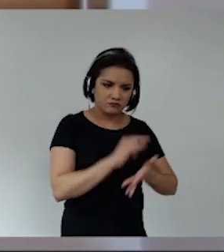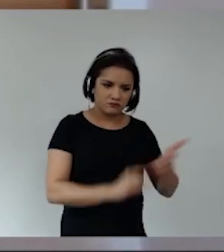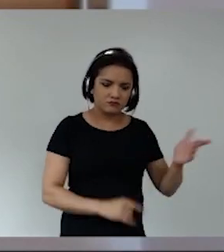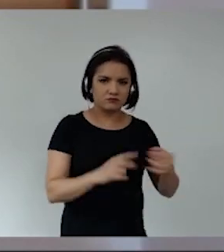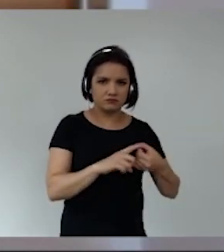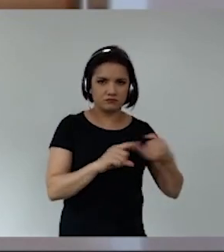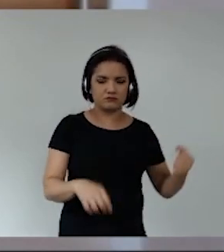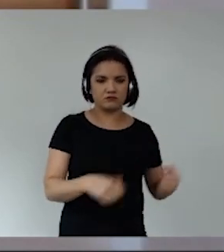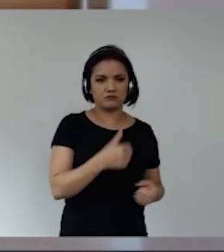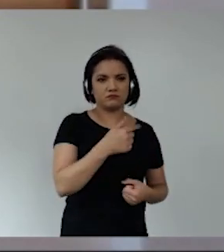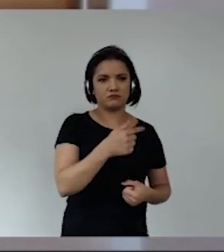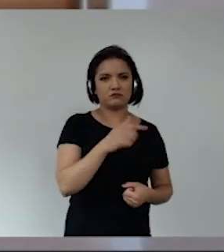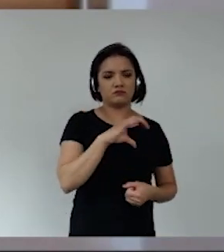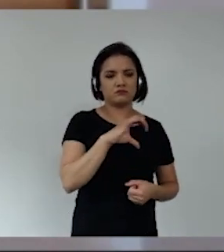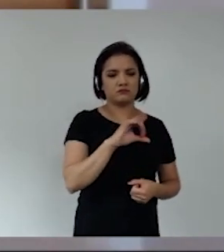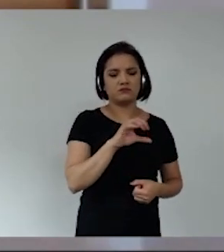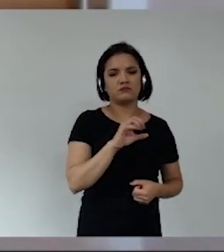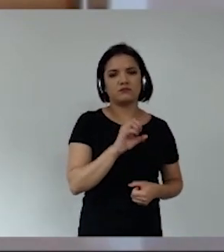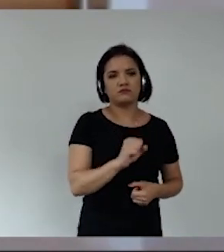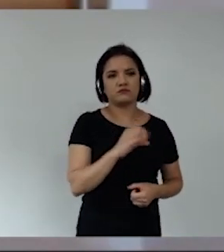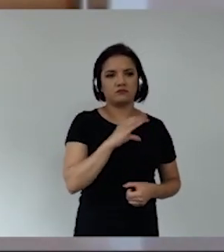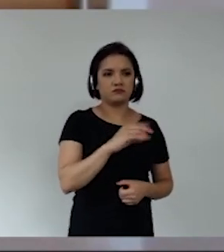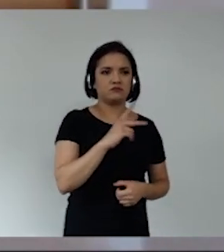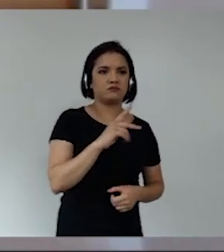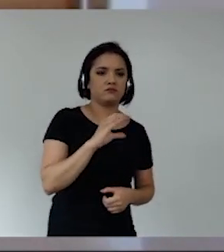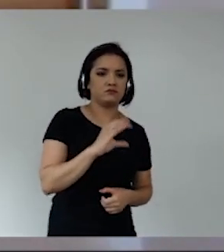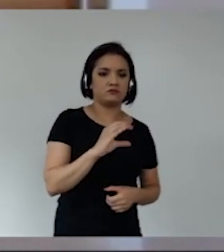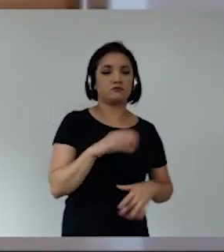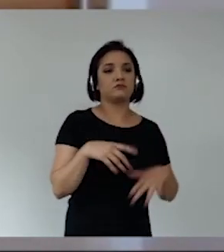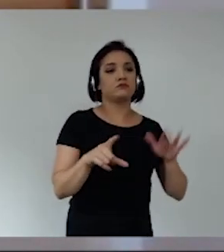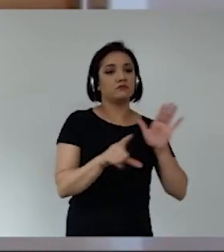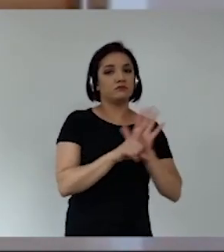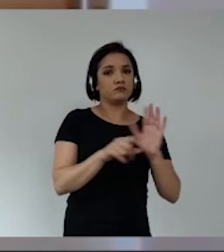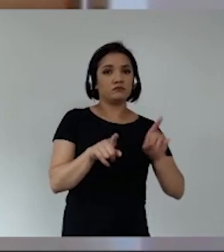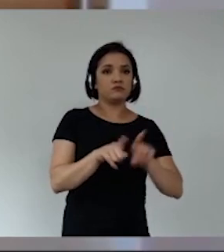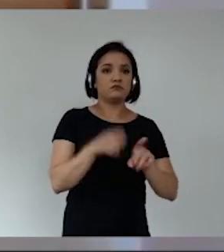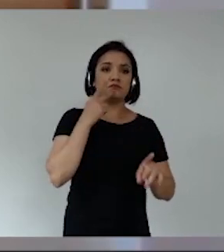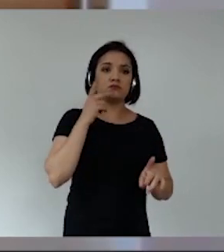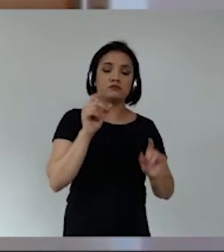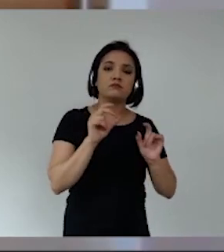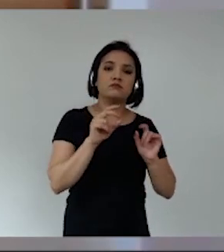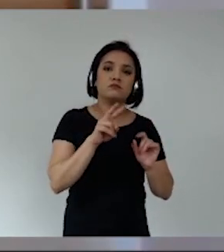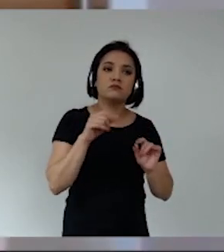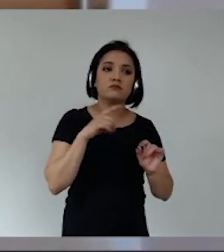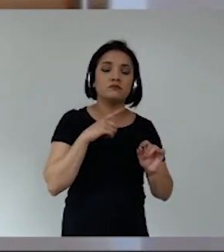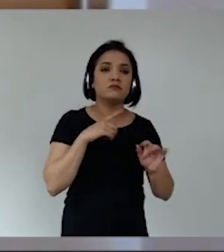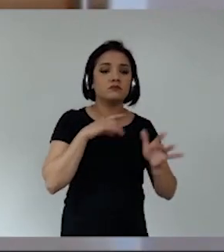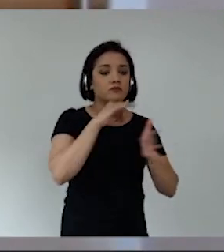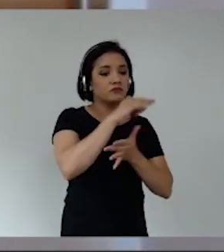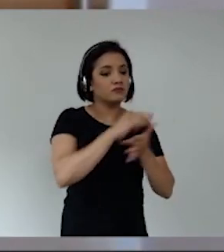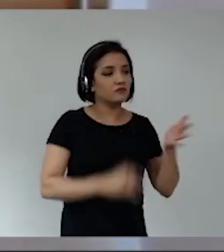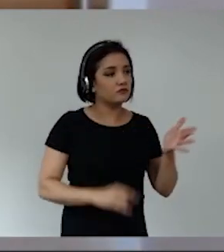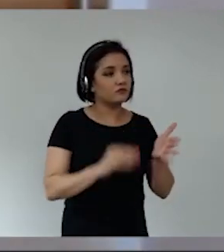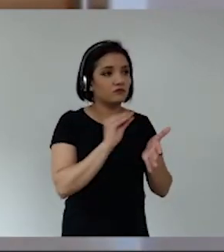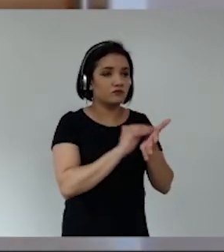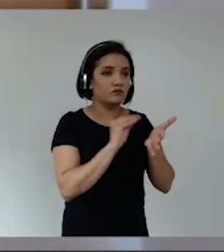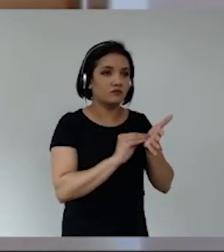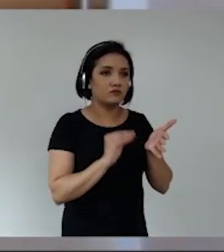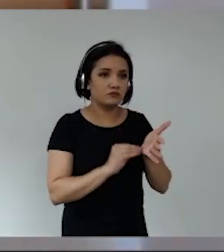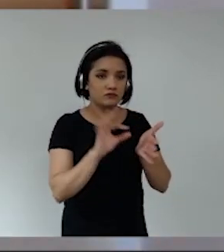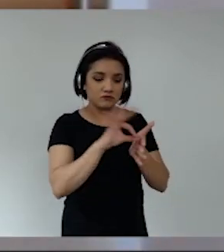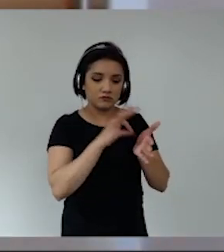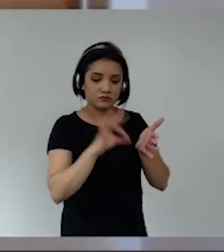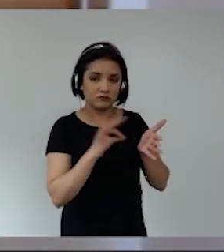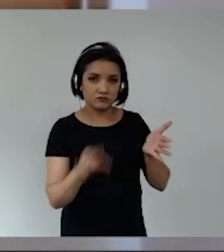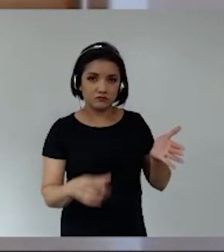do artigo 798 do Código de Processo Civil. A lei também prevê que vai ser editado um formulário, de modo a pacificar, unificar isso em todos